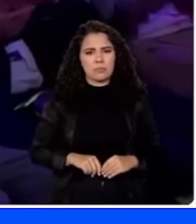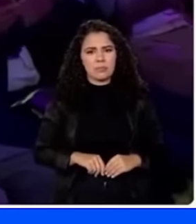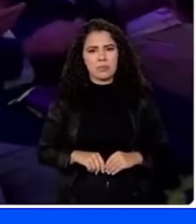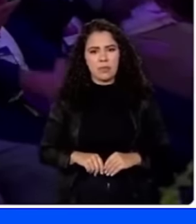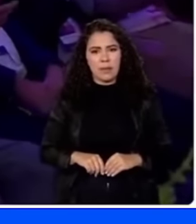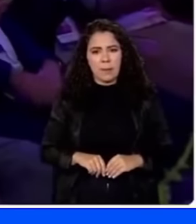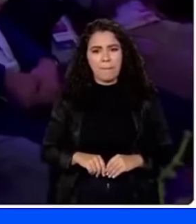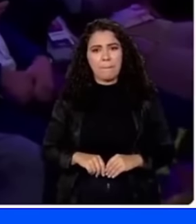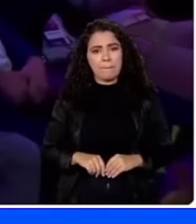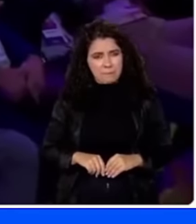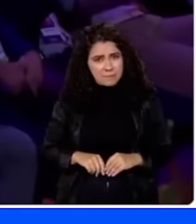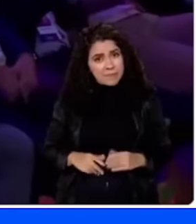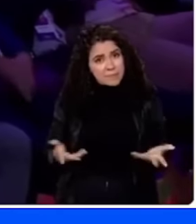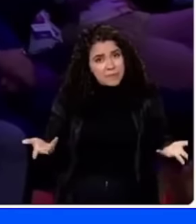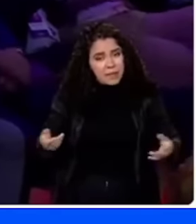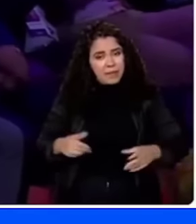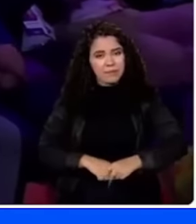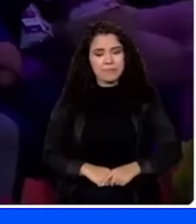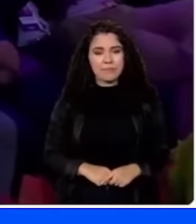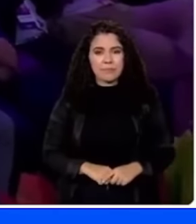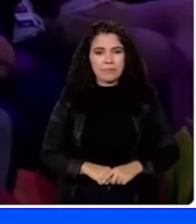Sabe?